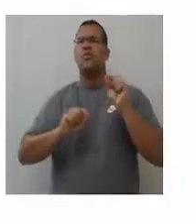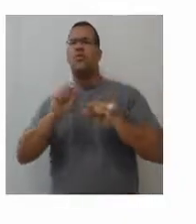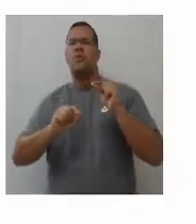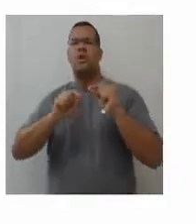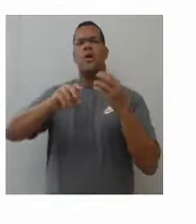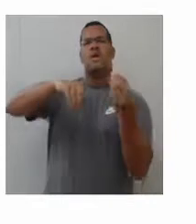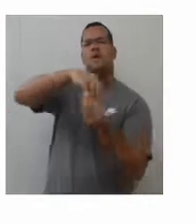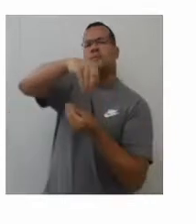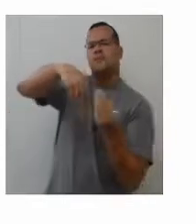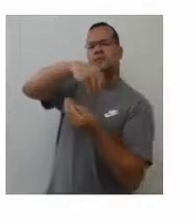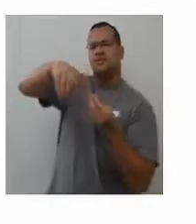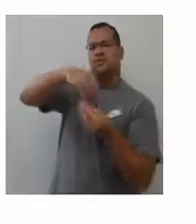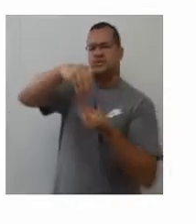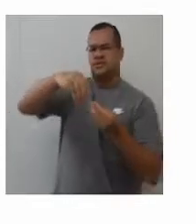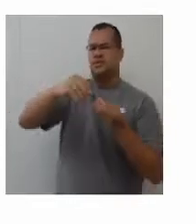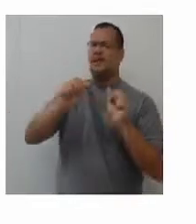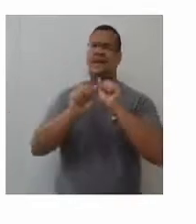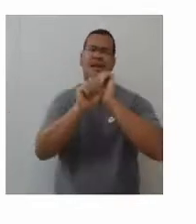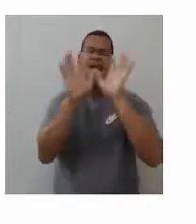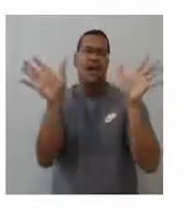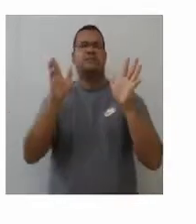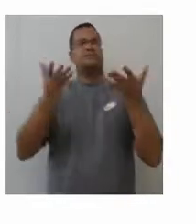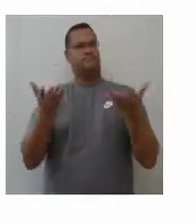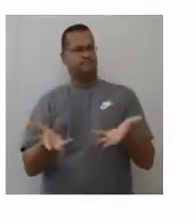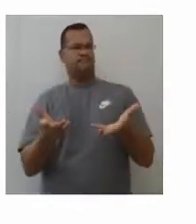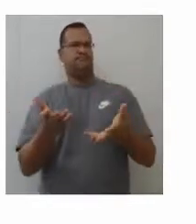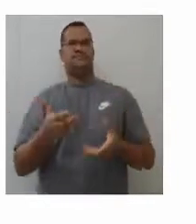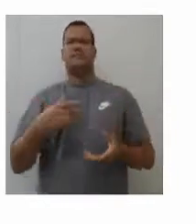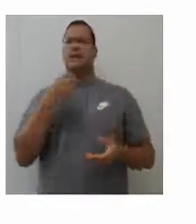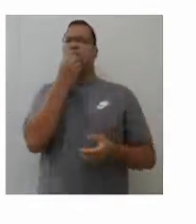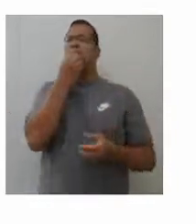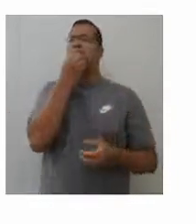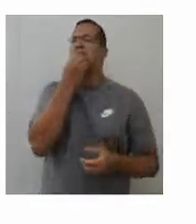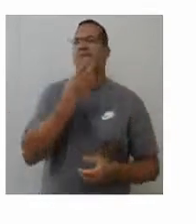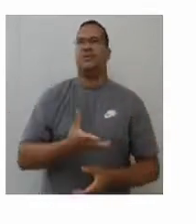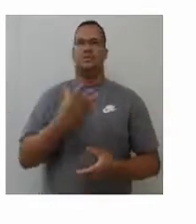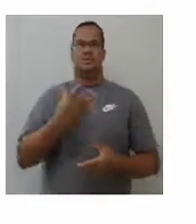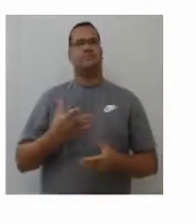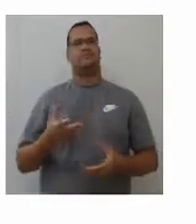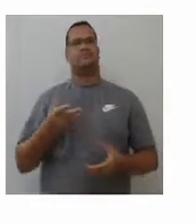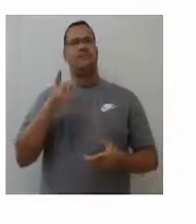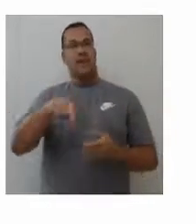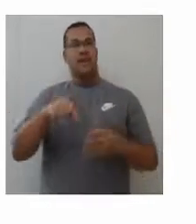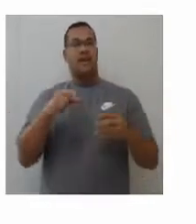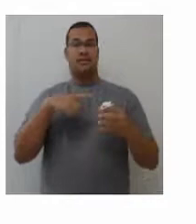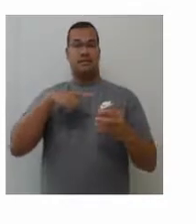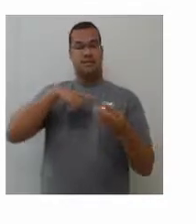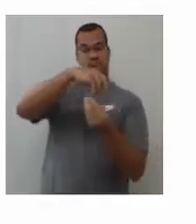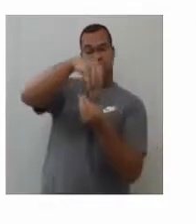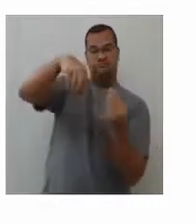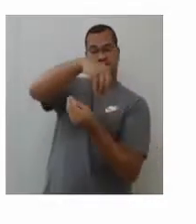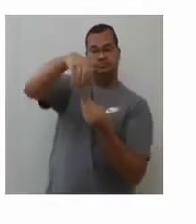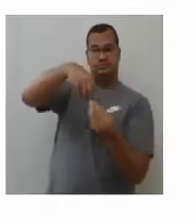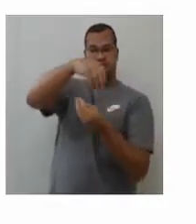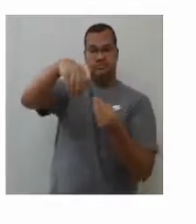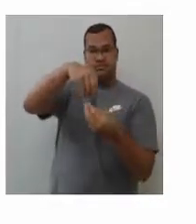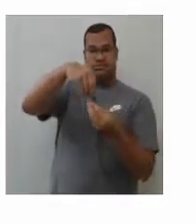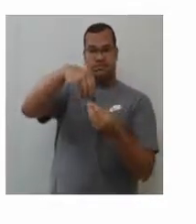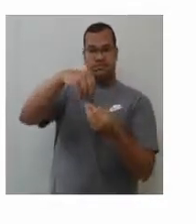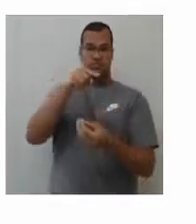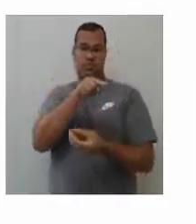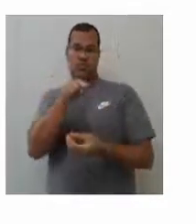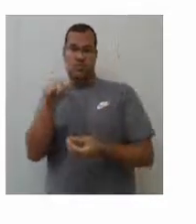é mistura? É muito óbvio isso. Sinceramente, é massa demais isso. É a reunião de duas ou mais espécies